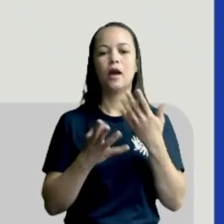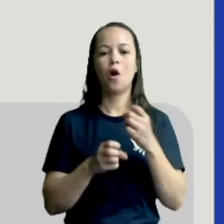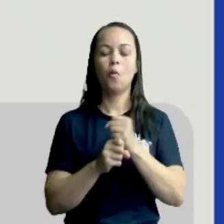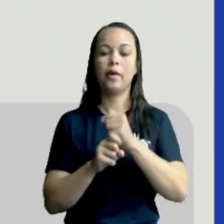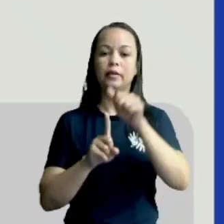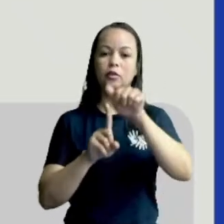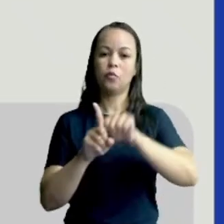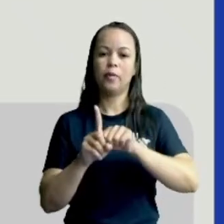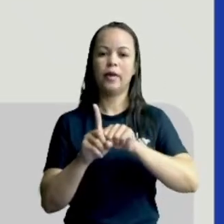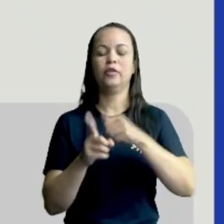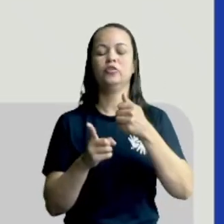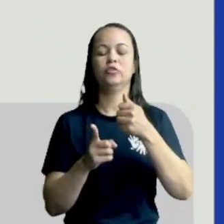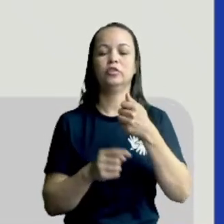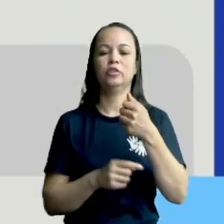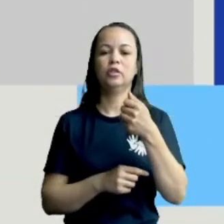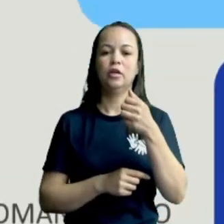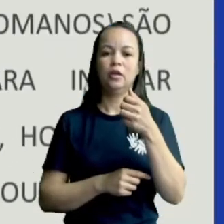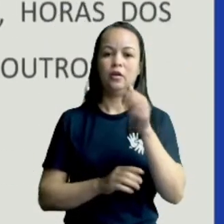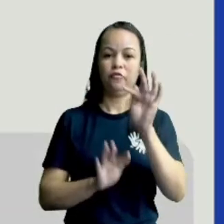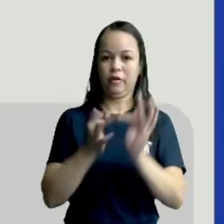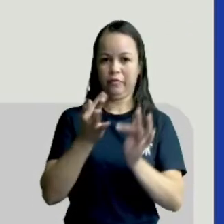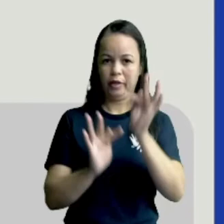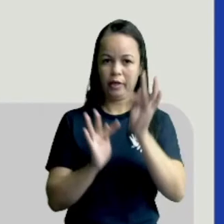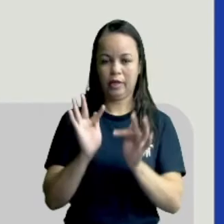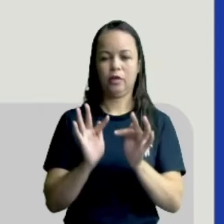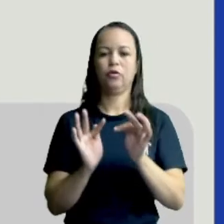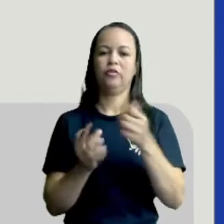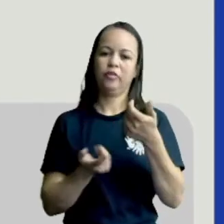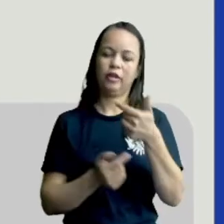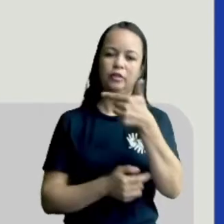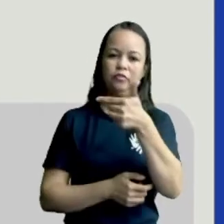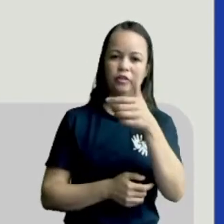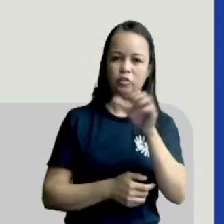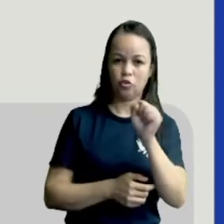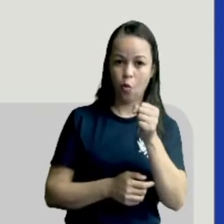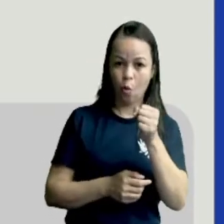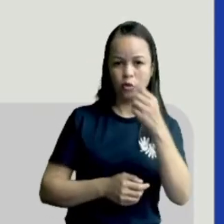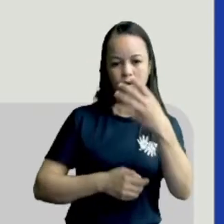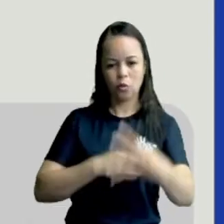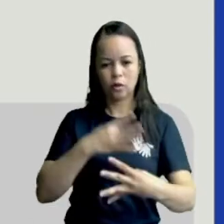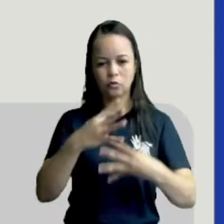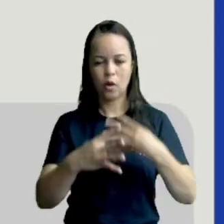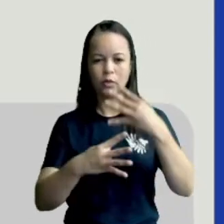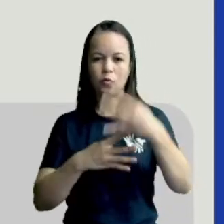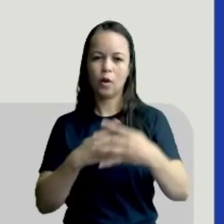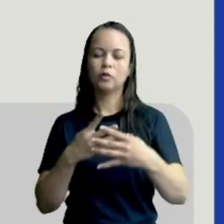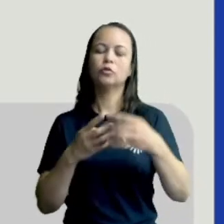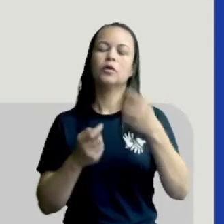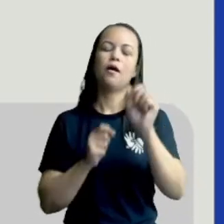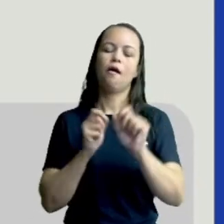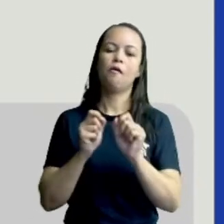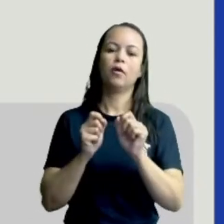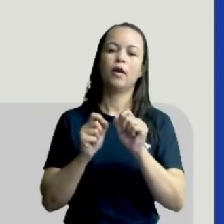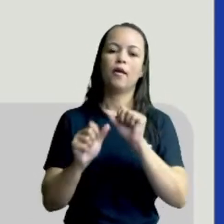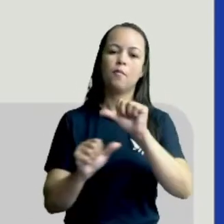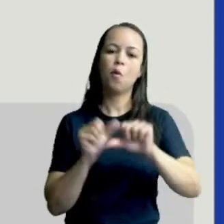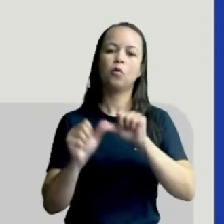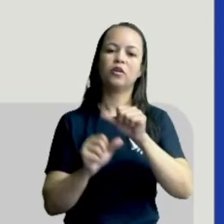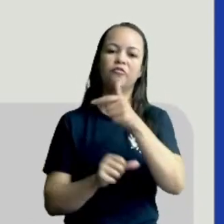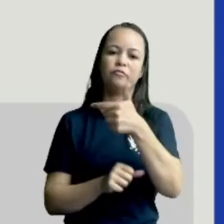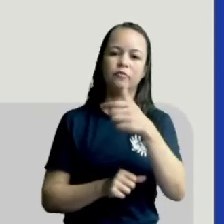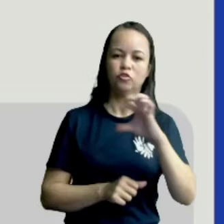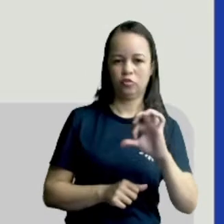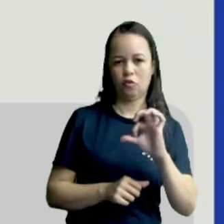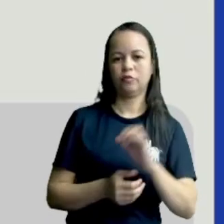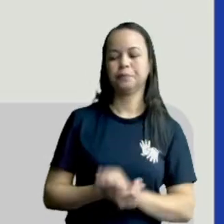fevereiro, que é o ano bissexto. Beleza? Deu para entender? Aí eu preciso trazer para vocês também um históricozinho dos números